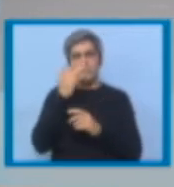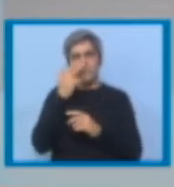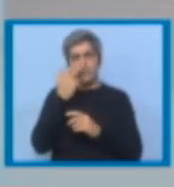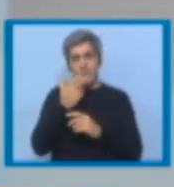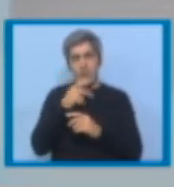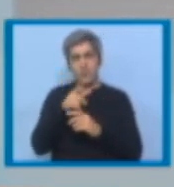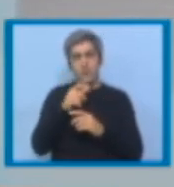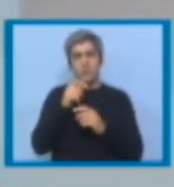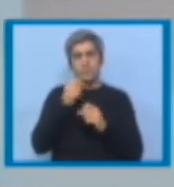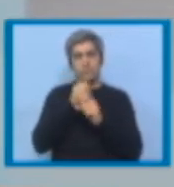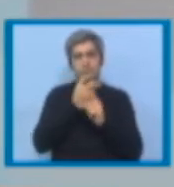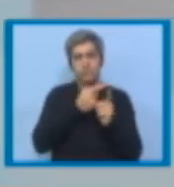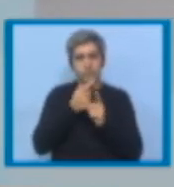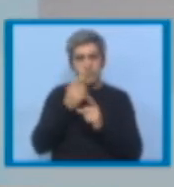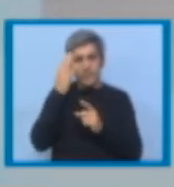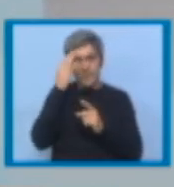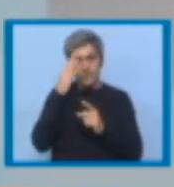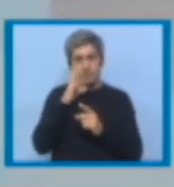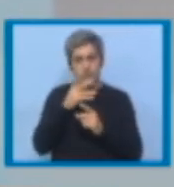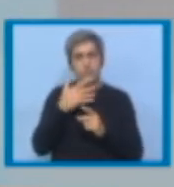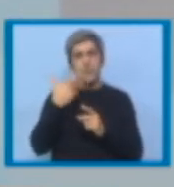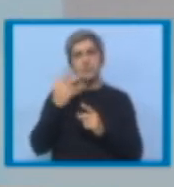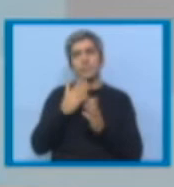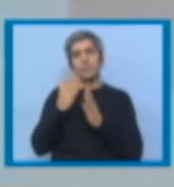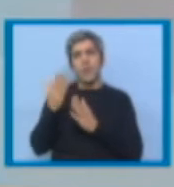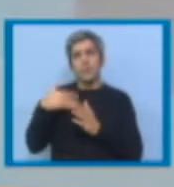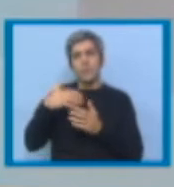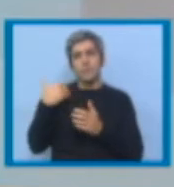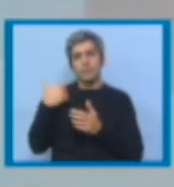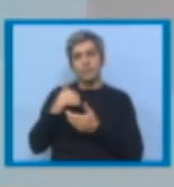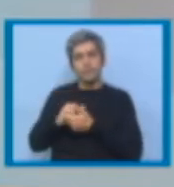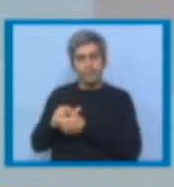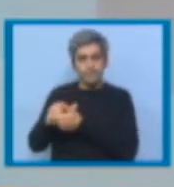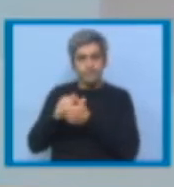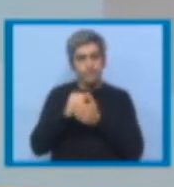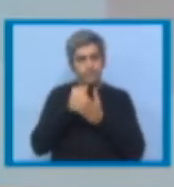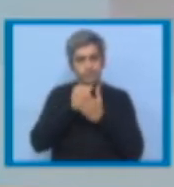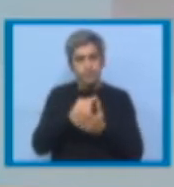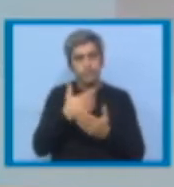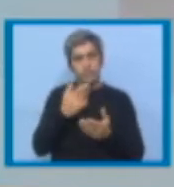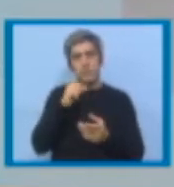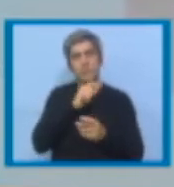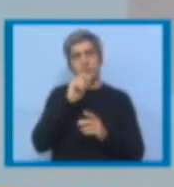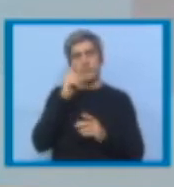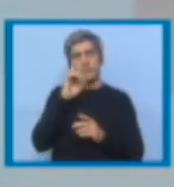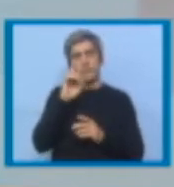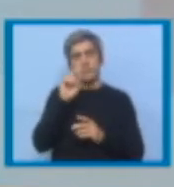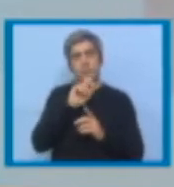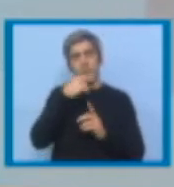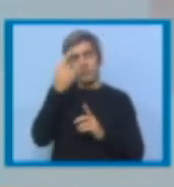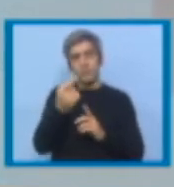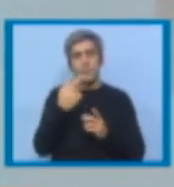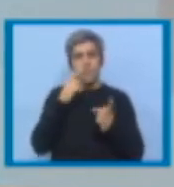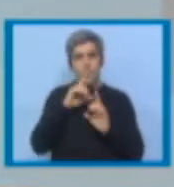às chamas, mas também a capacidade solidária do país. 6 meses depois, queremos voltar a este tema. Fazemos-lo com a